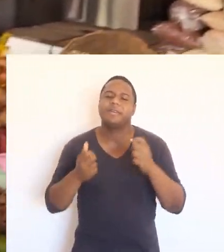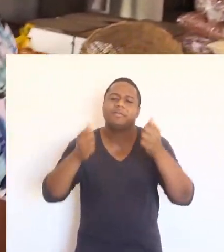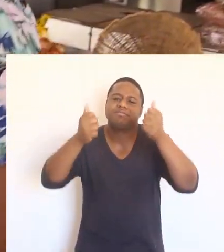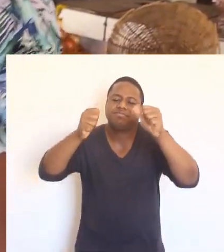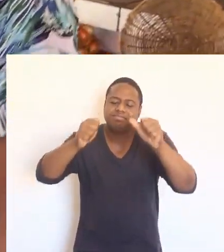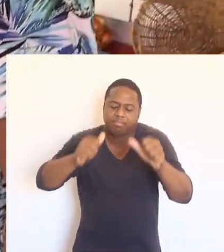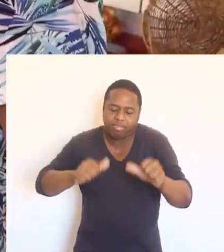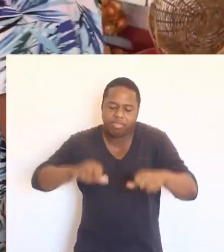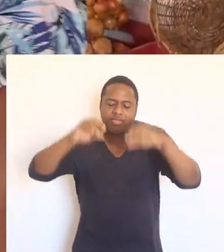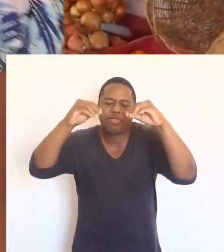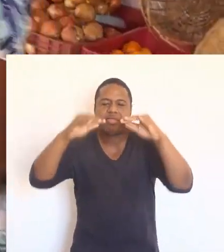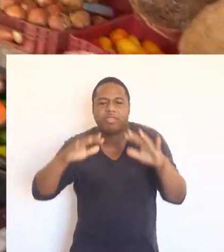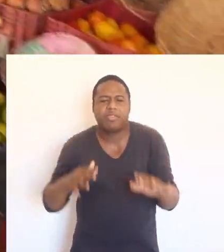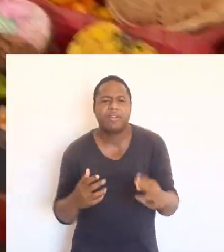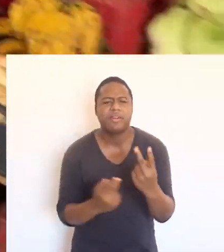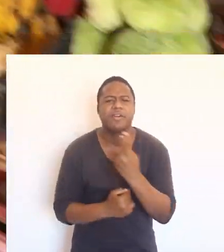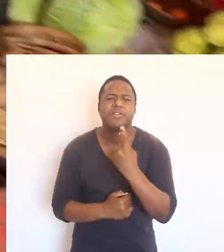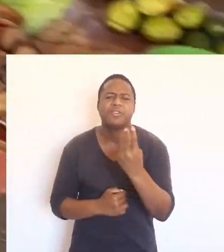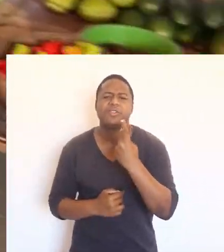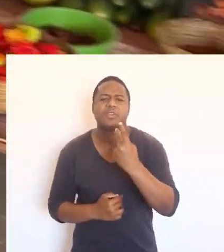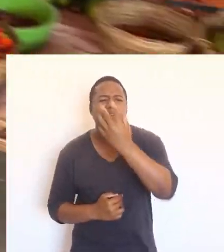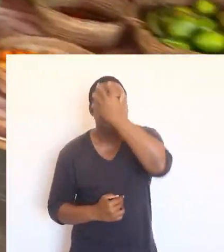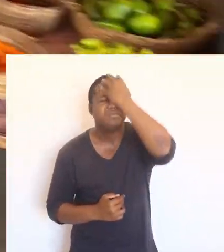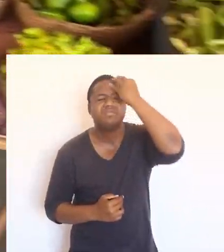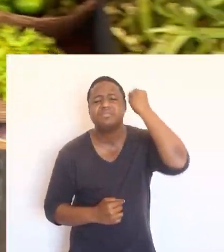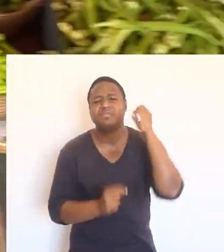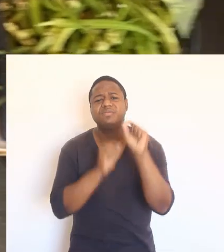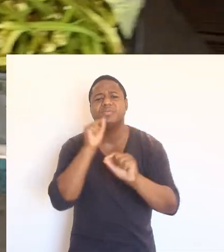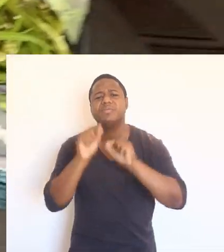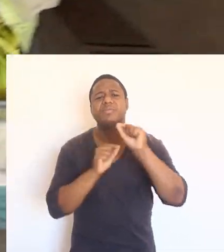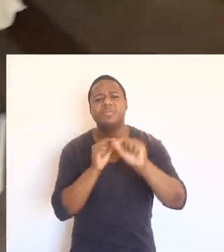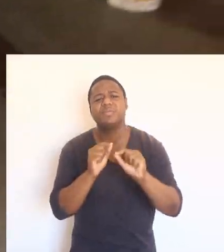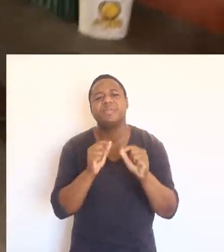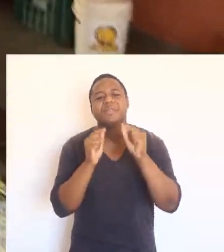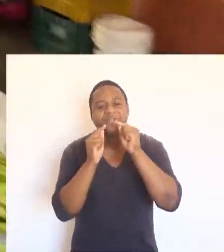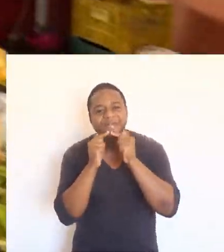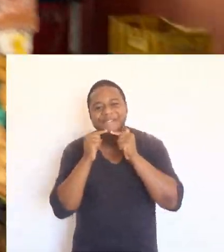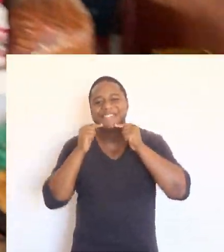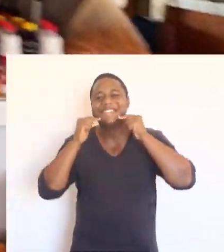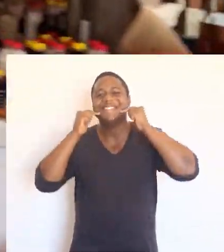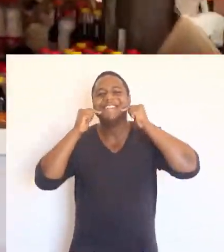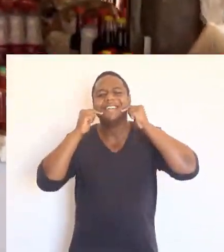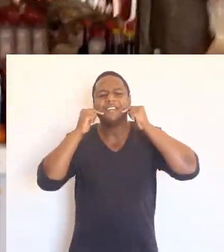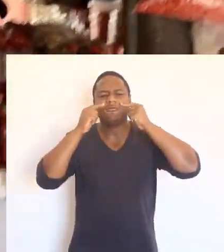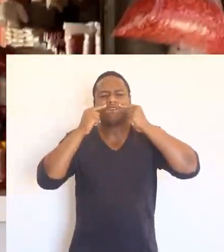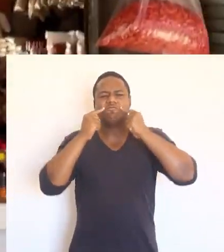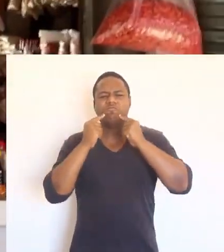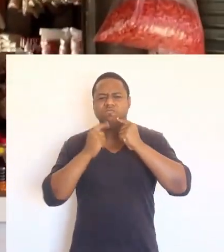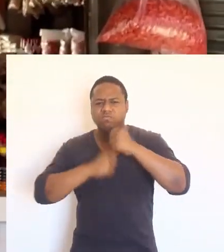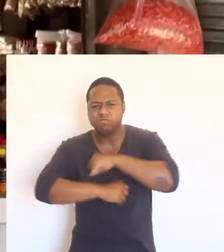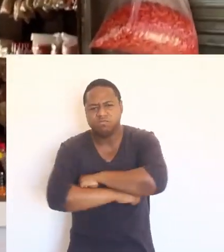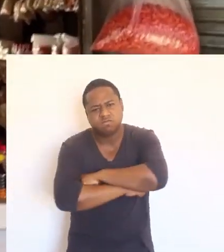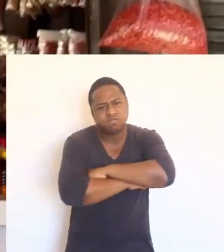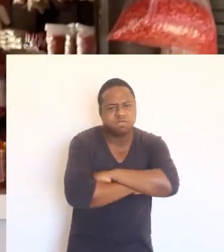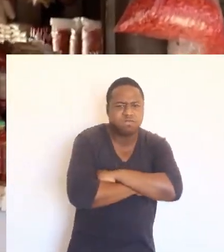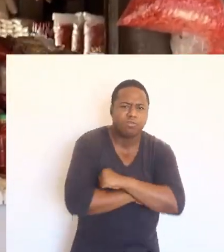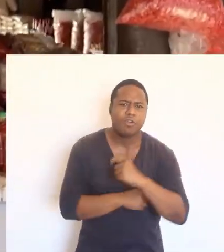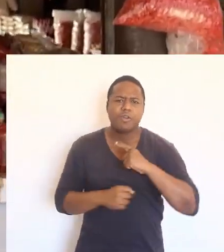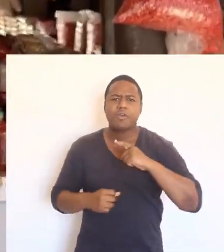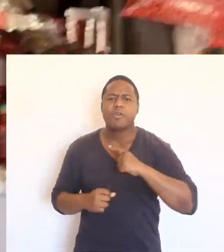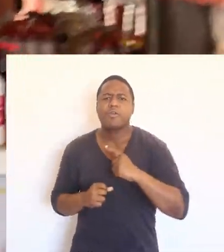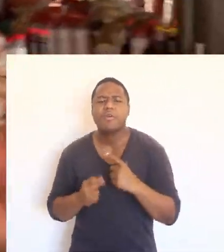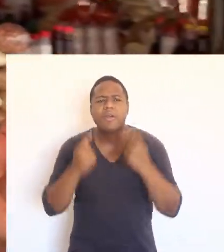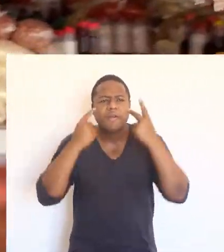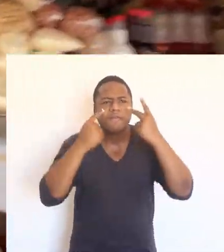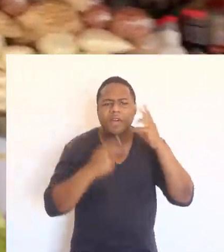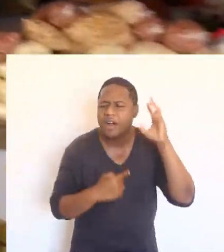a ruir, e quando a gente esqueceu de sorrir, e quando